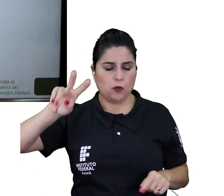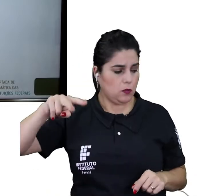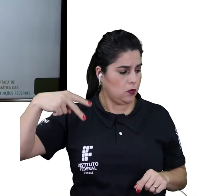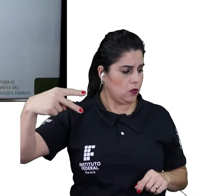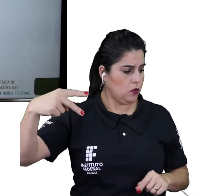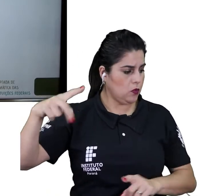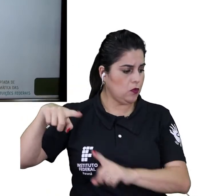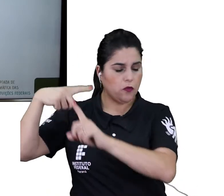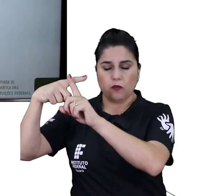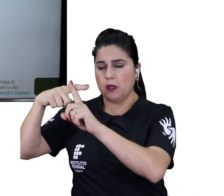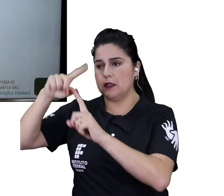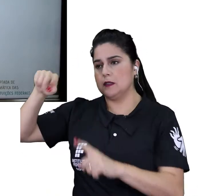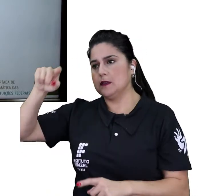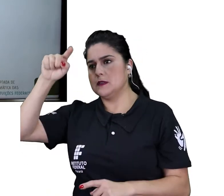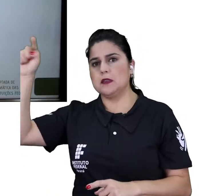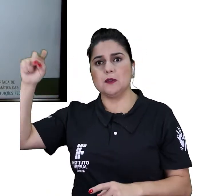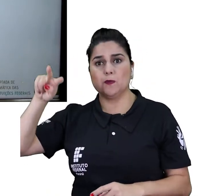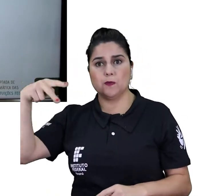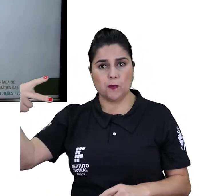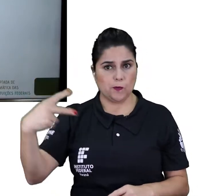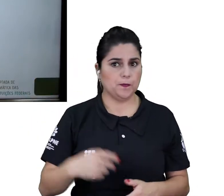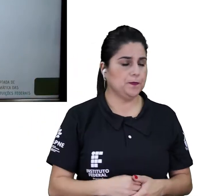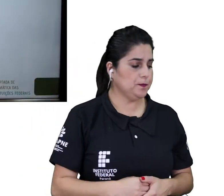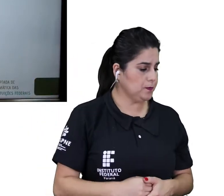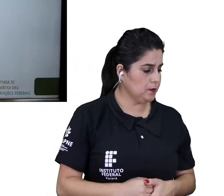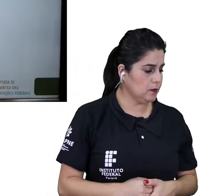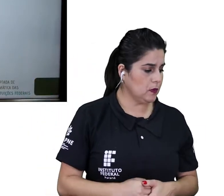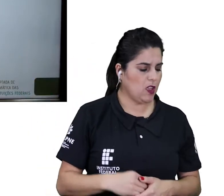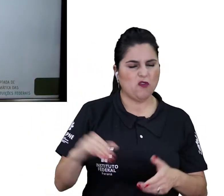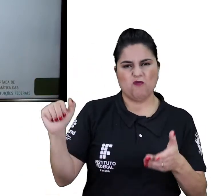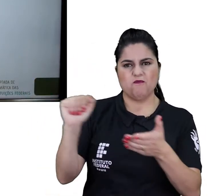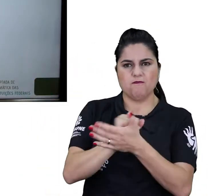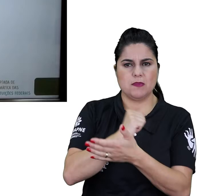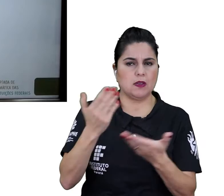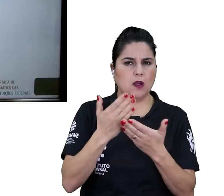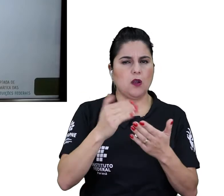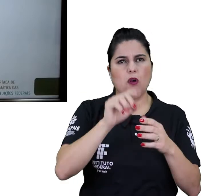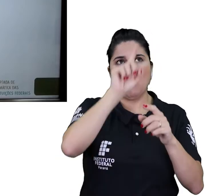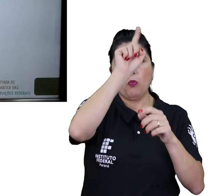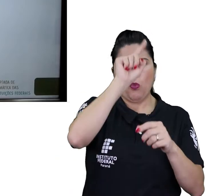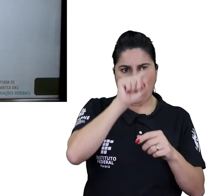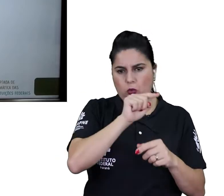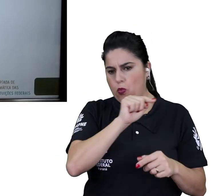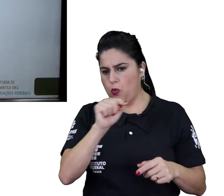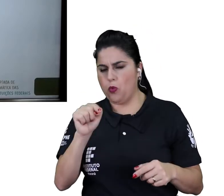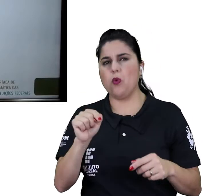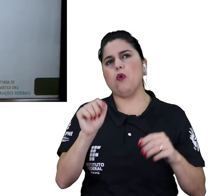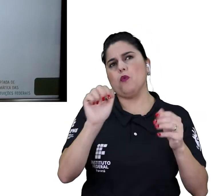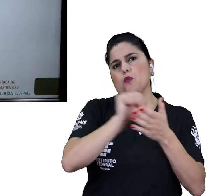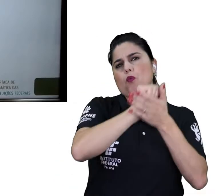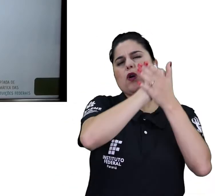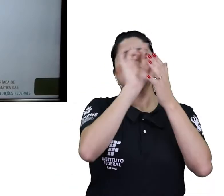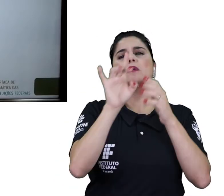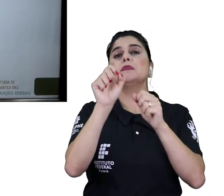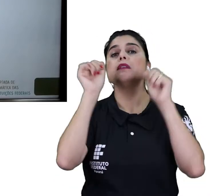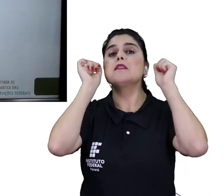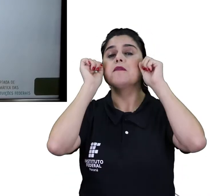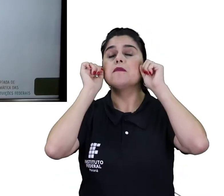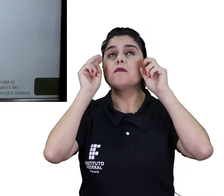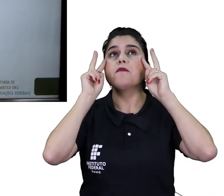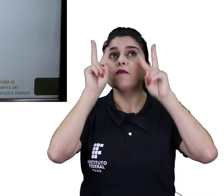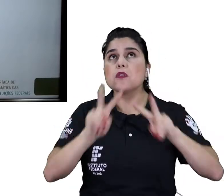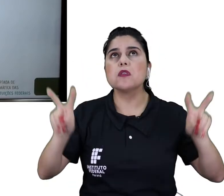vezes raiz de 2. Eu vou apagar essa parte que só foi para poder orientar